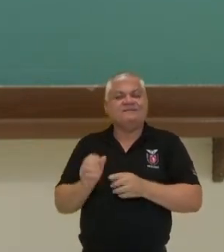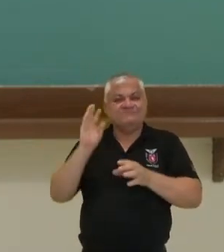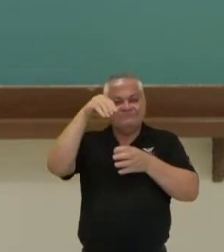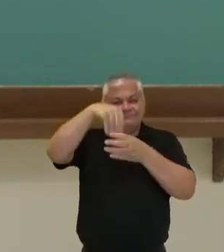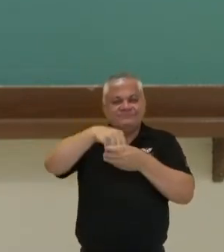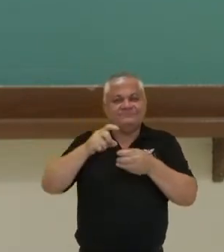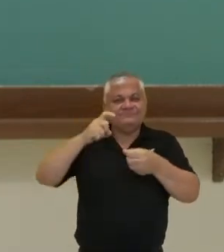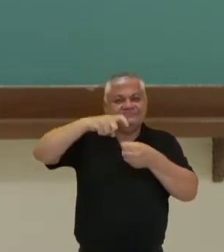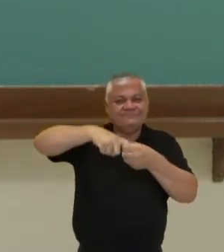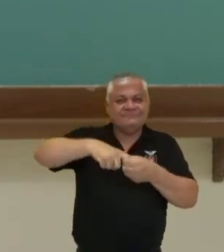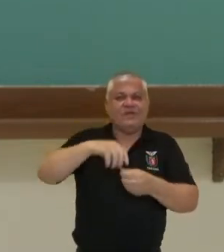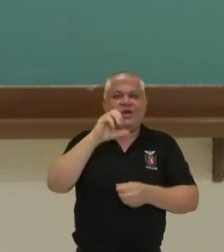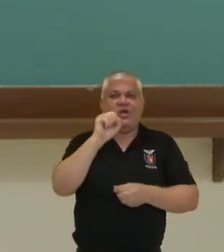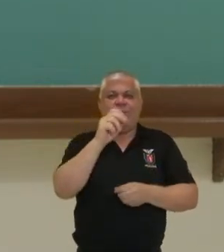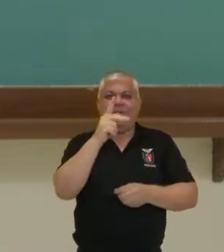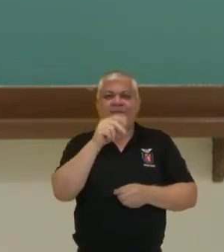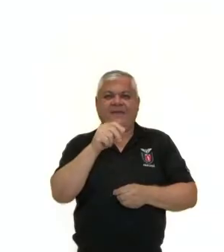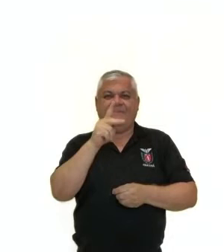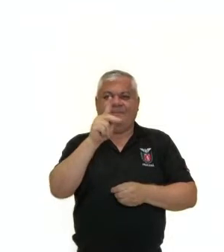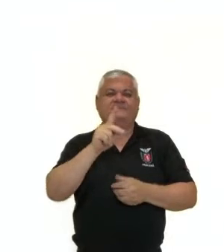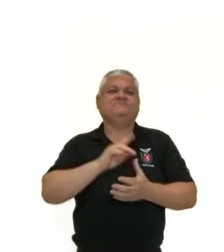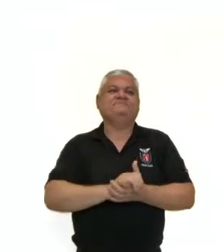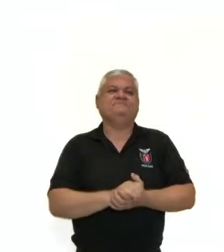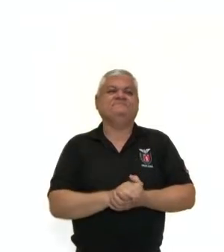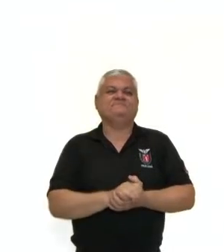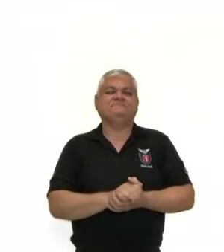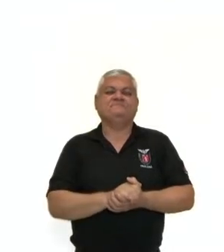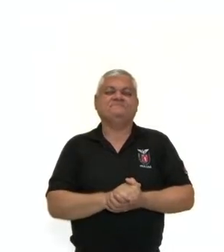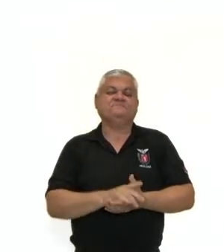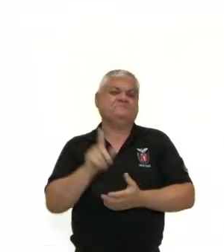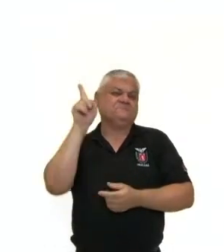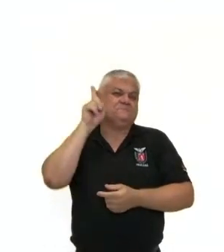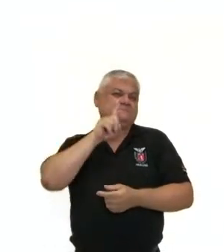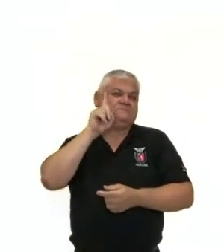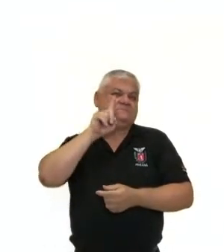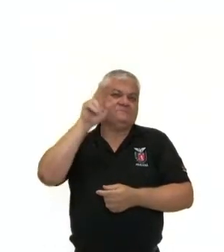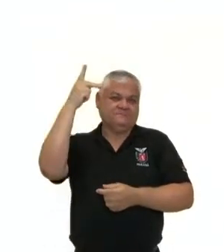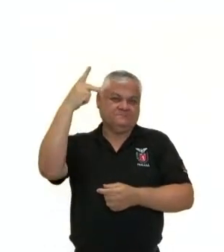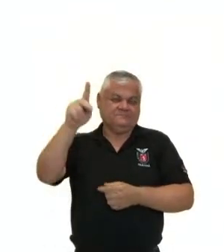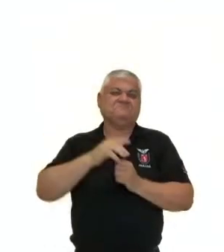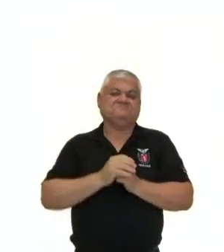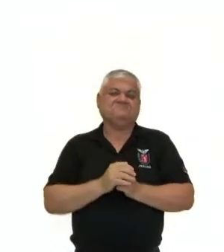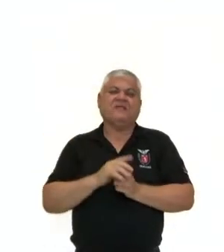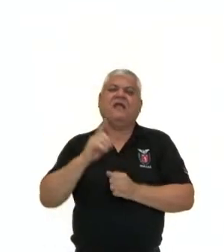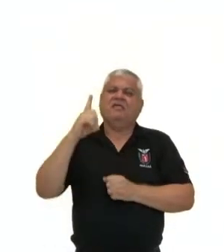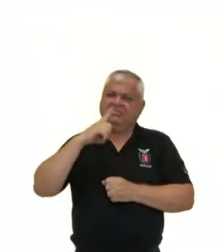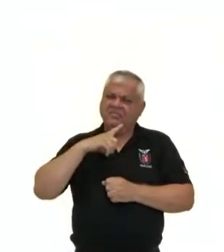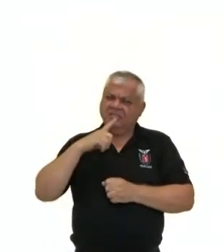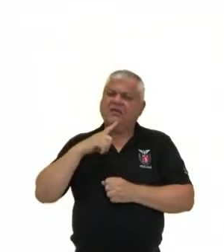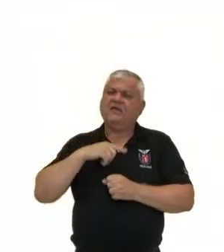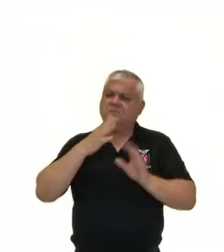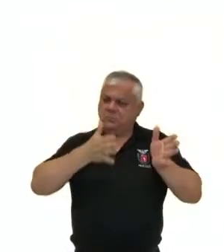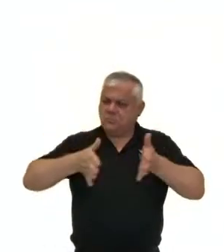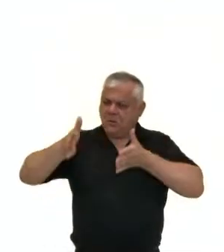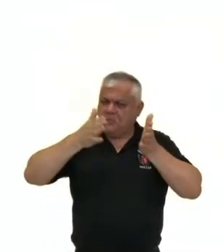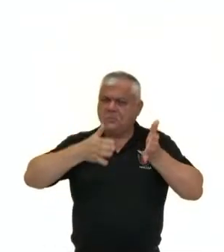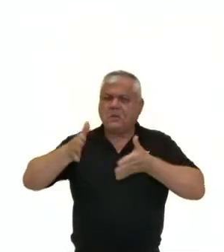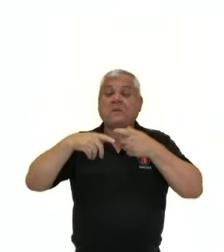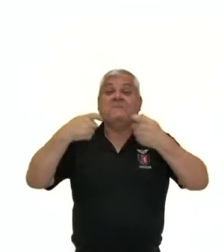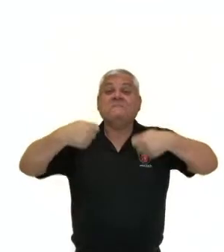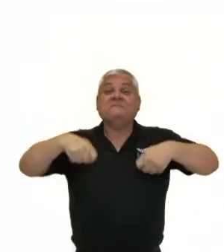mas não se encontra no Oriente Médio e o país norte-americano mesmo sendo um grande produtor necessita do produto importado